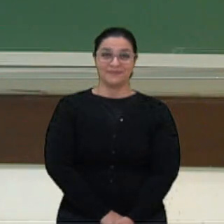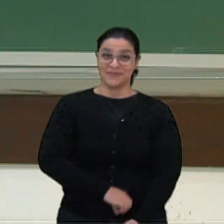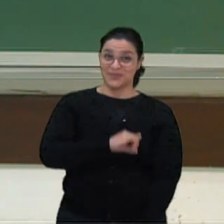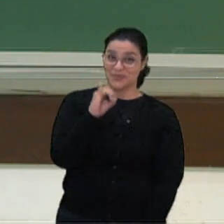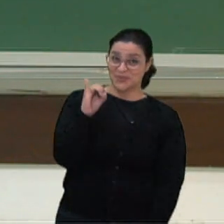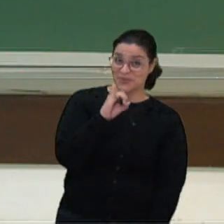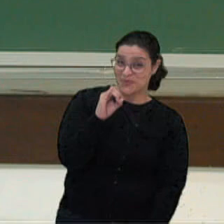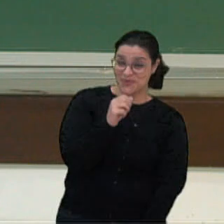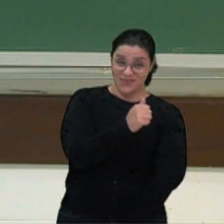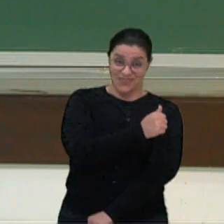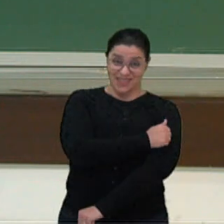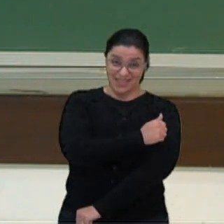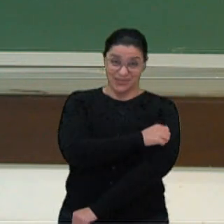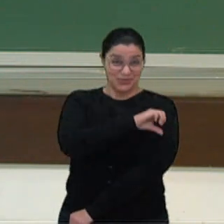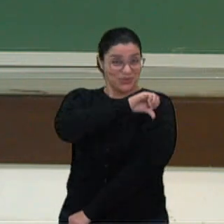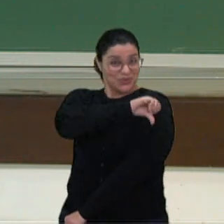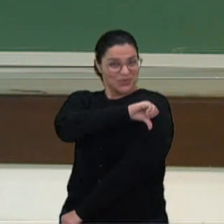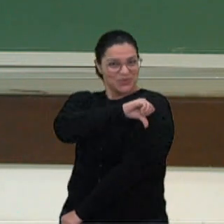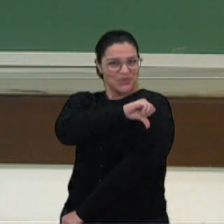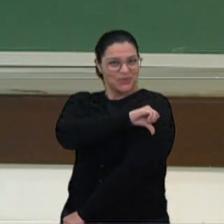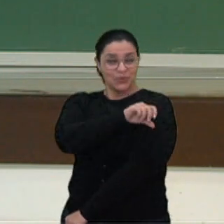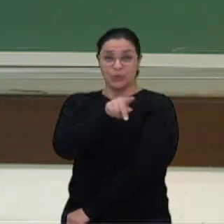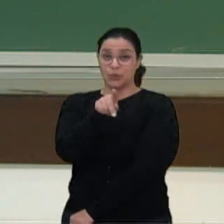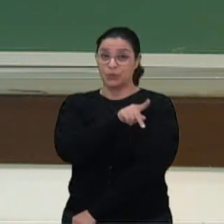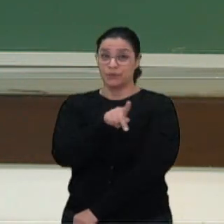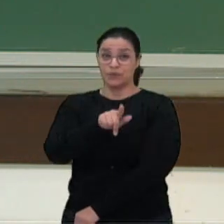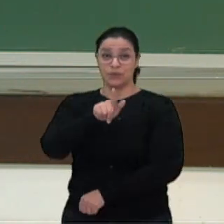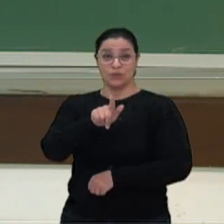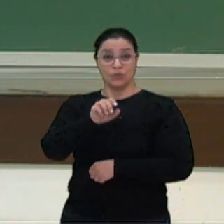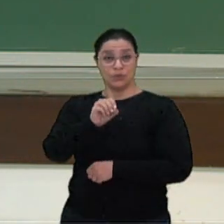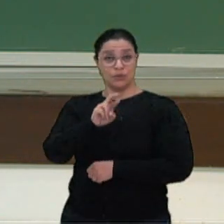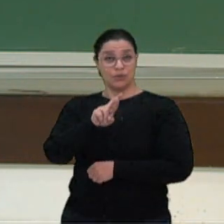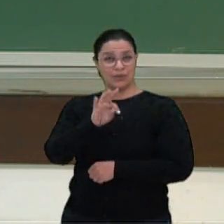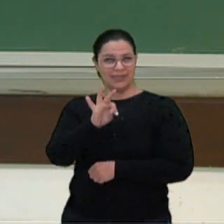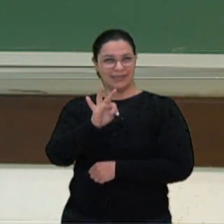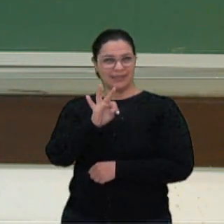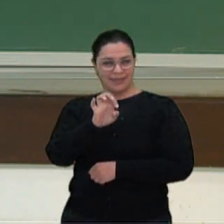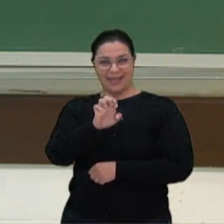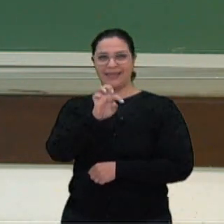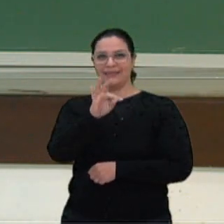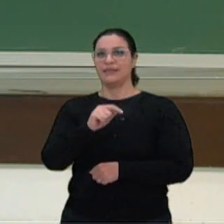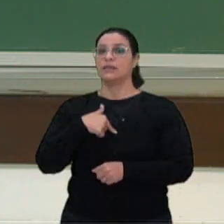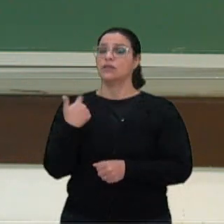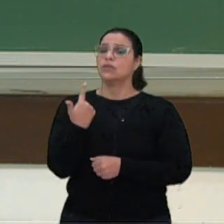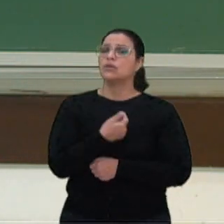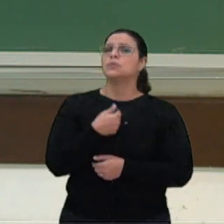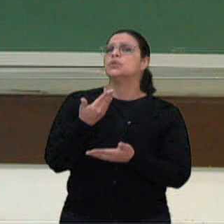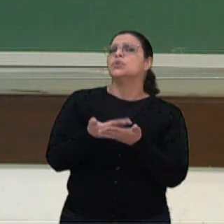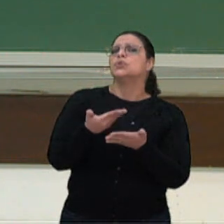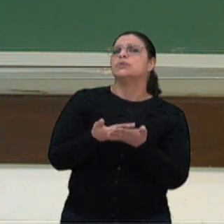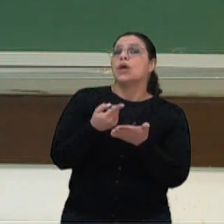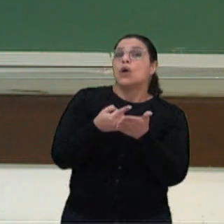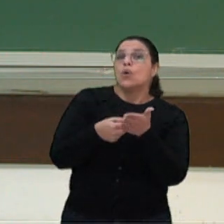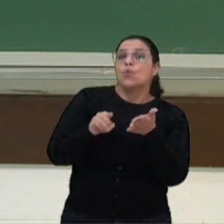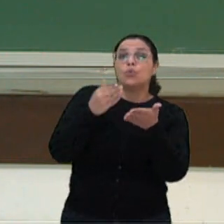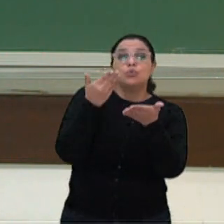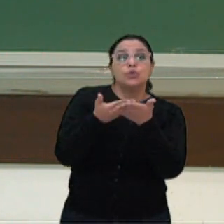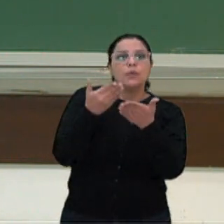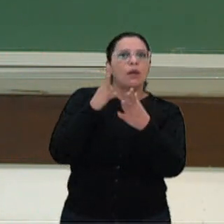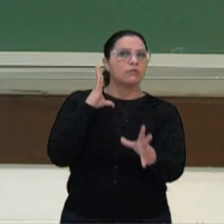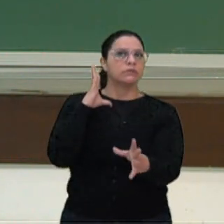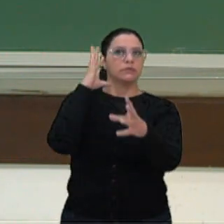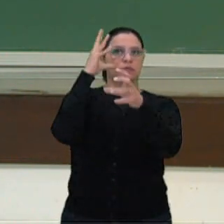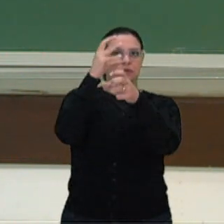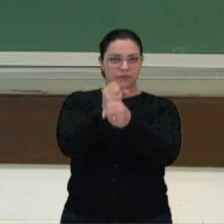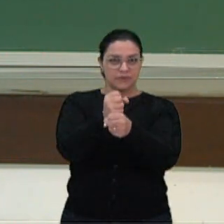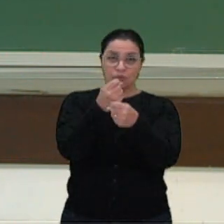Olá, meus queridos alunos do nono ano, eu sou a professora Gorete Wozniak e hoje nós vamos trabalhar a nossa última aula de revisão,